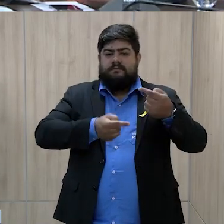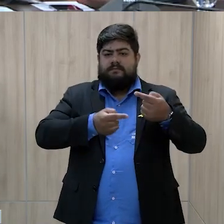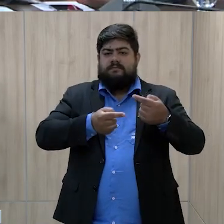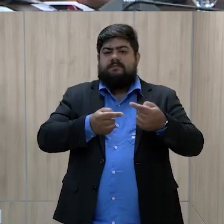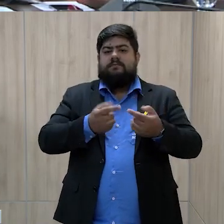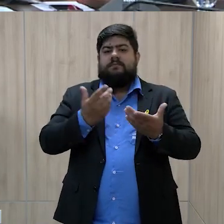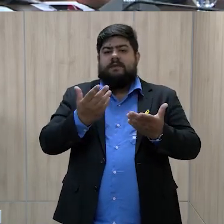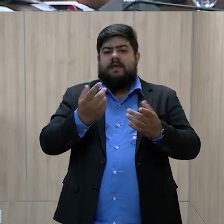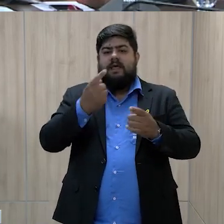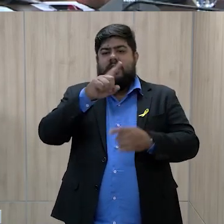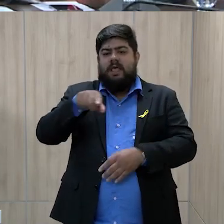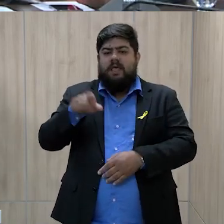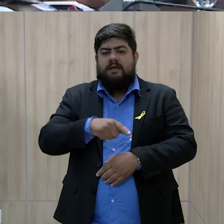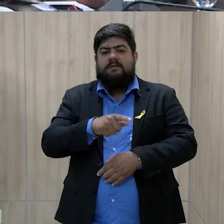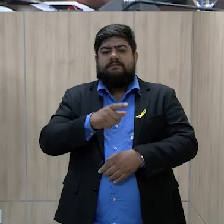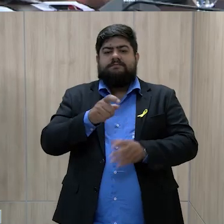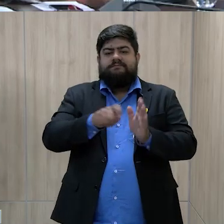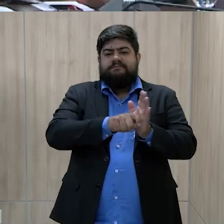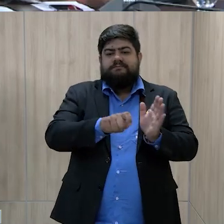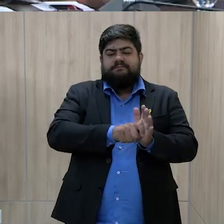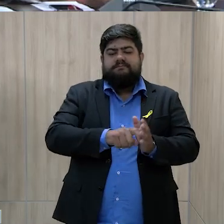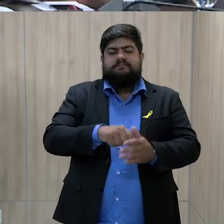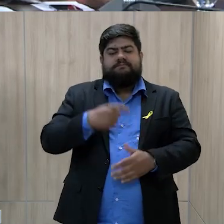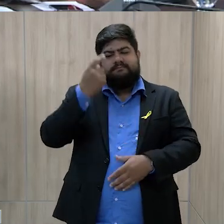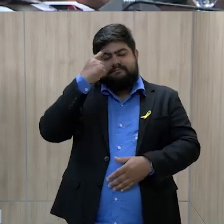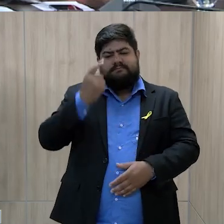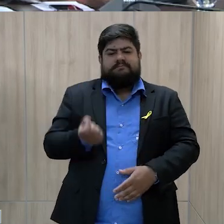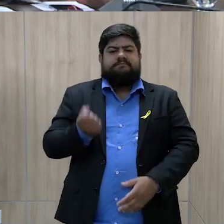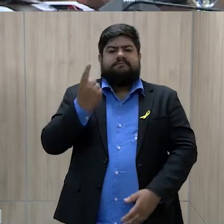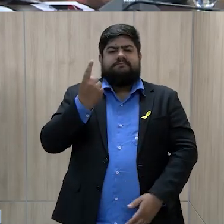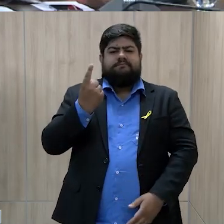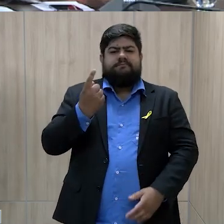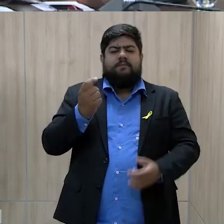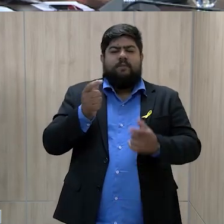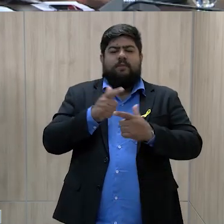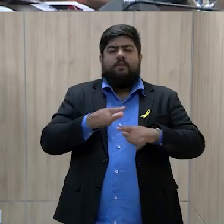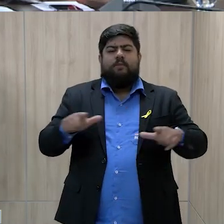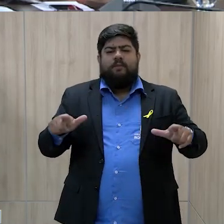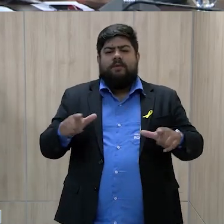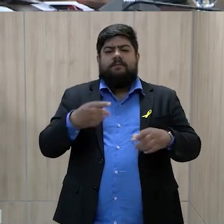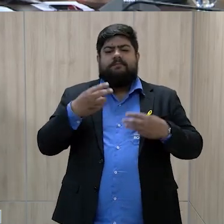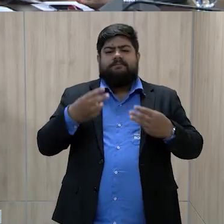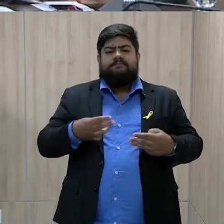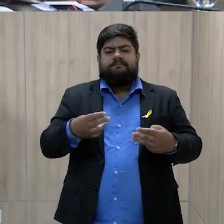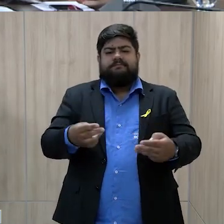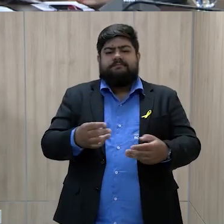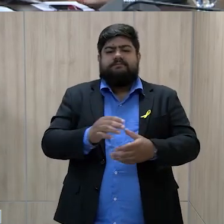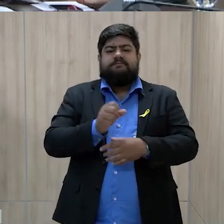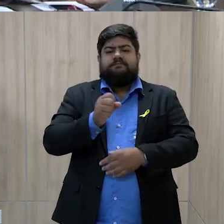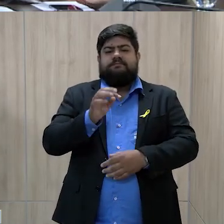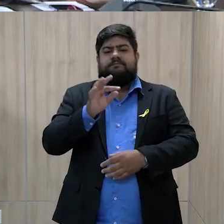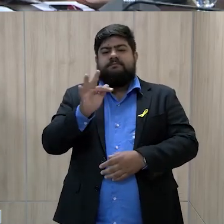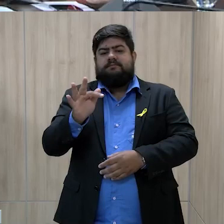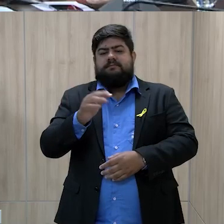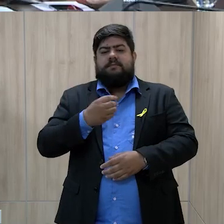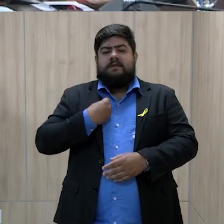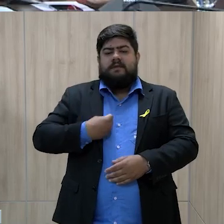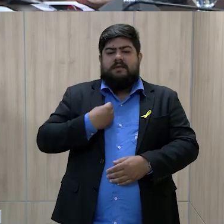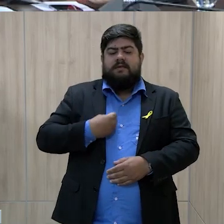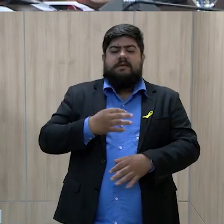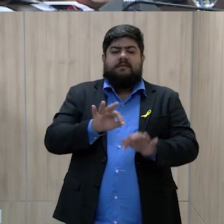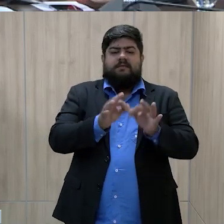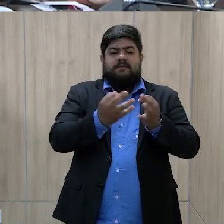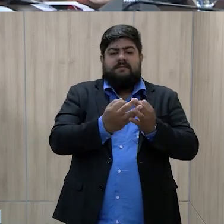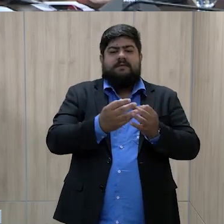a discriminalização das drogas que eu considero um absurdo porque nenhum Ministro do STF convive com